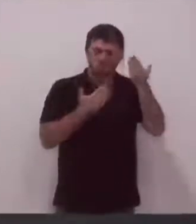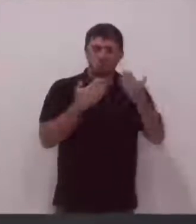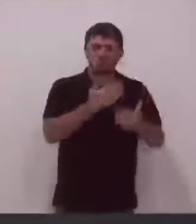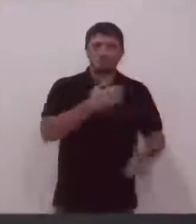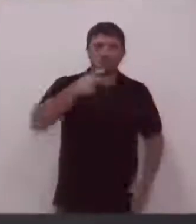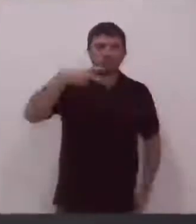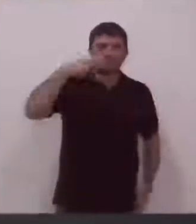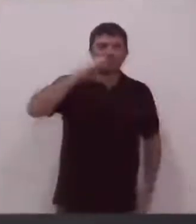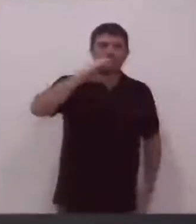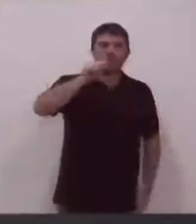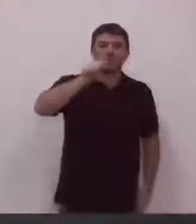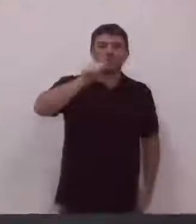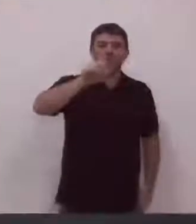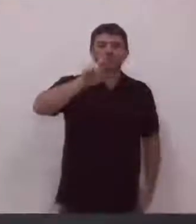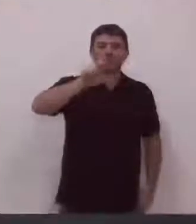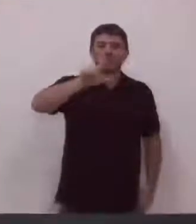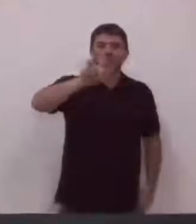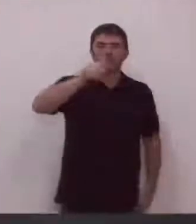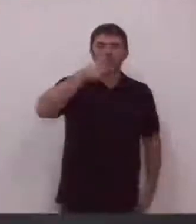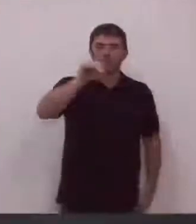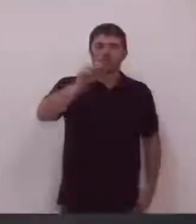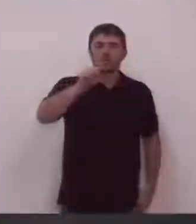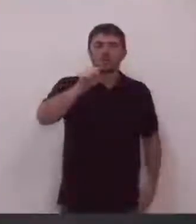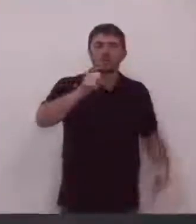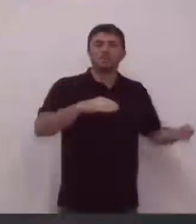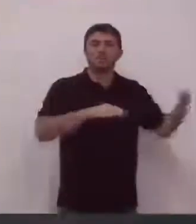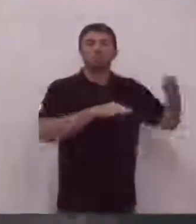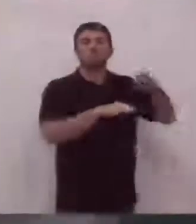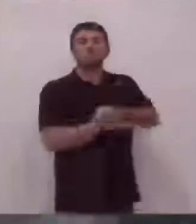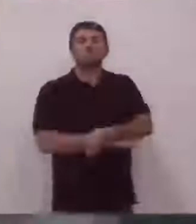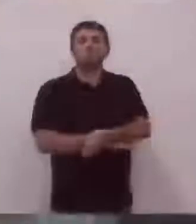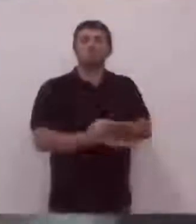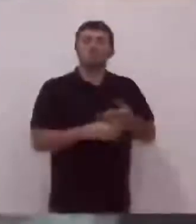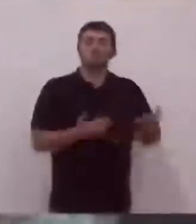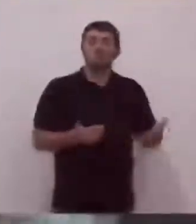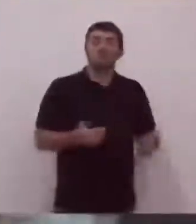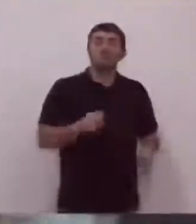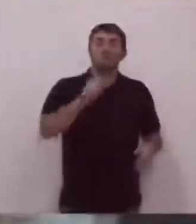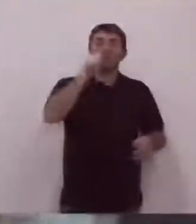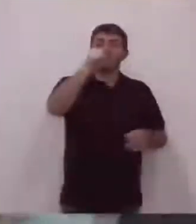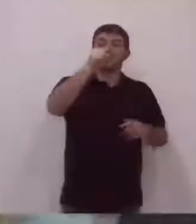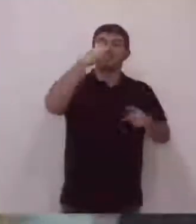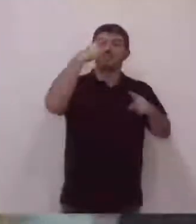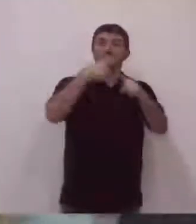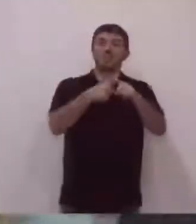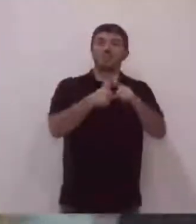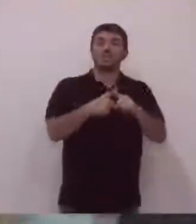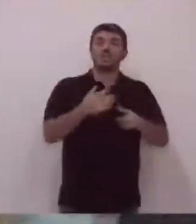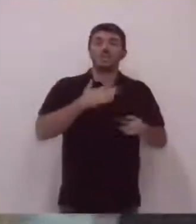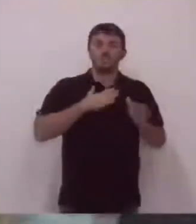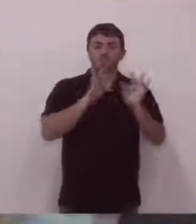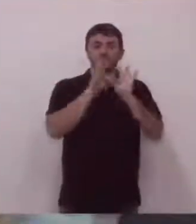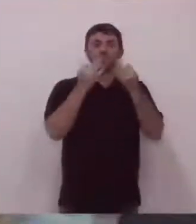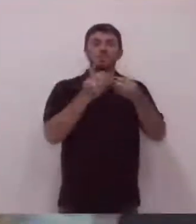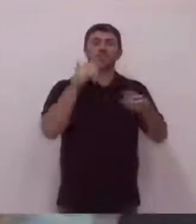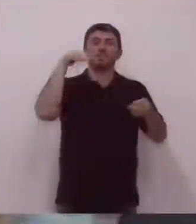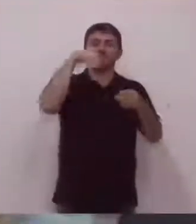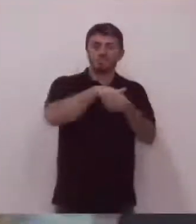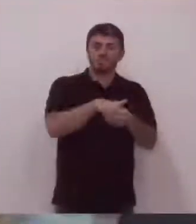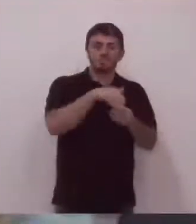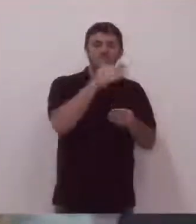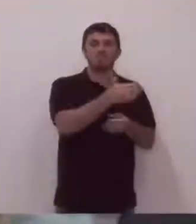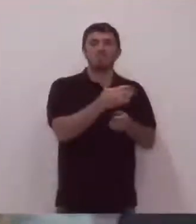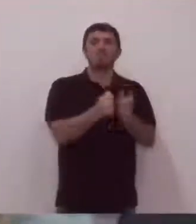Carlinhos. Nosso decano agora aqui, né, nesse 8º mandato. Minha família já votou muito em você, né? Então tenho uma honra de estar